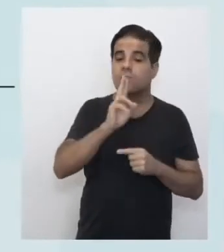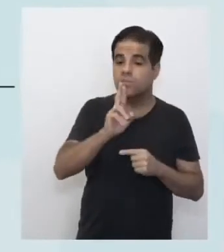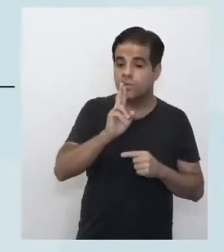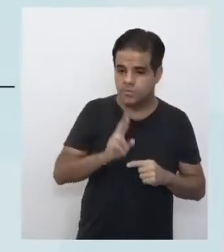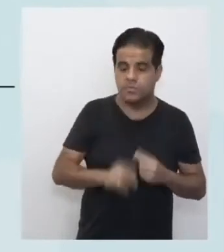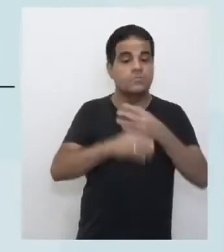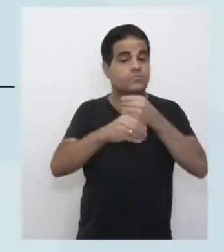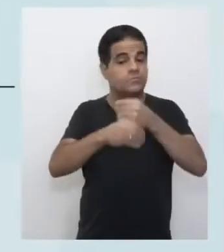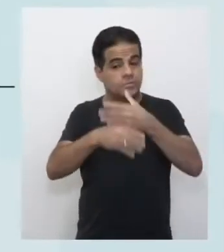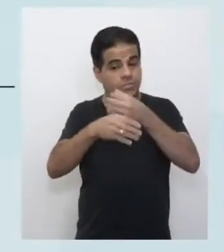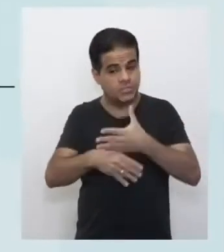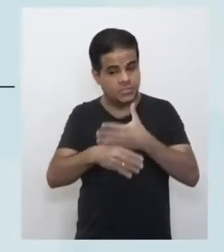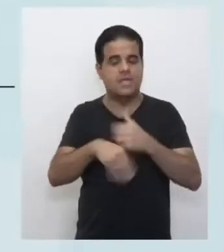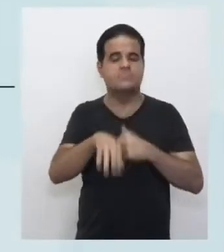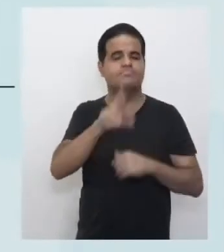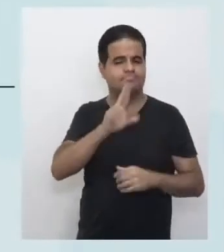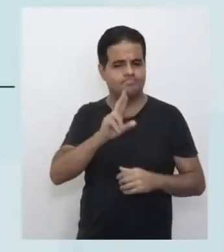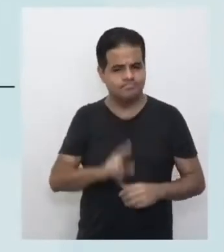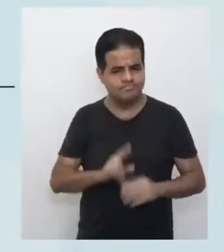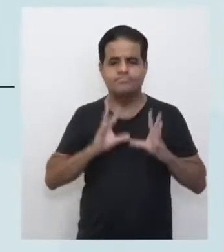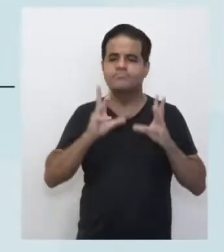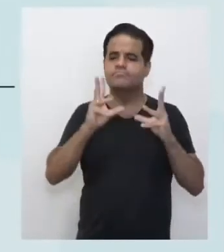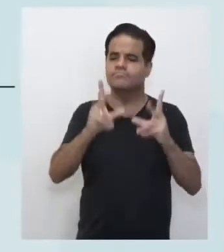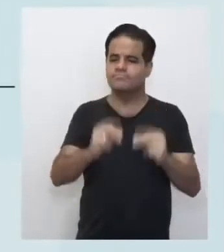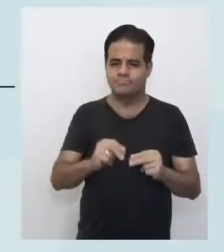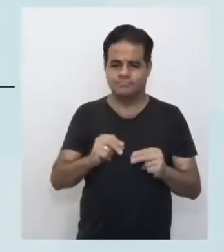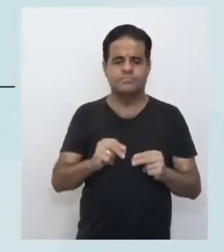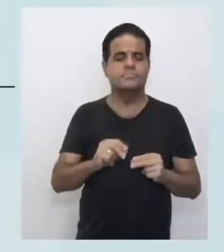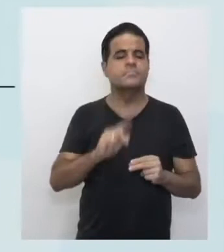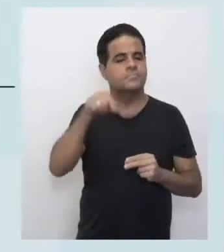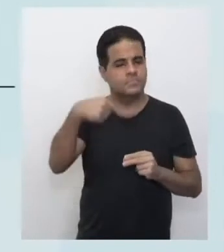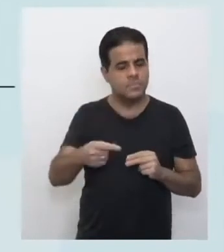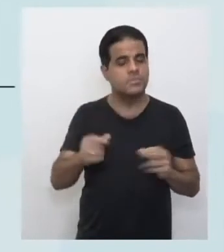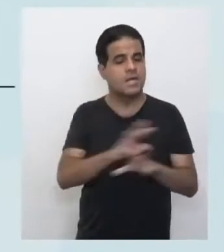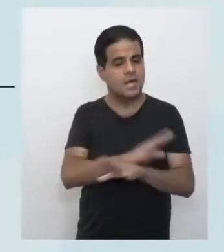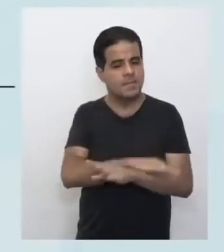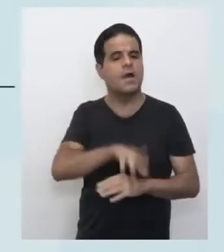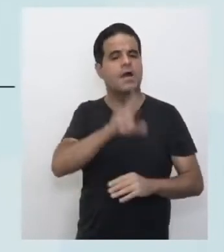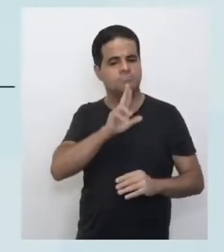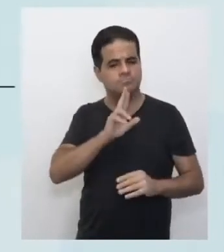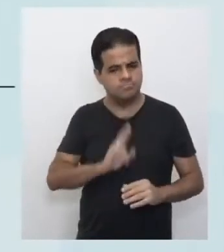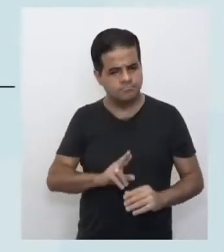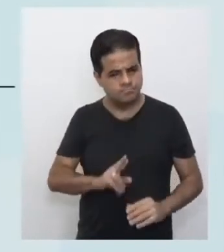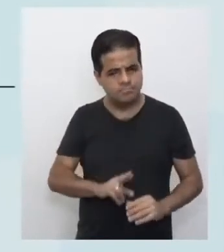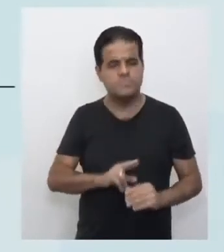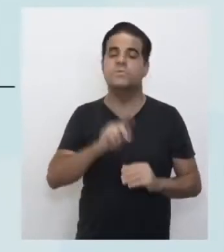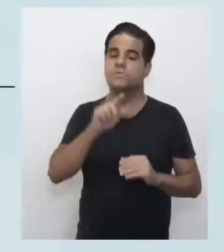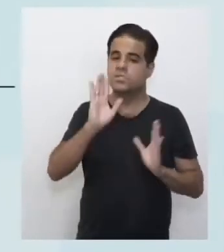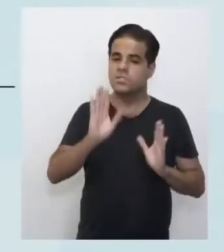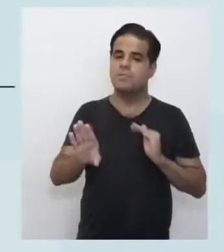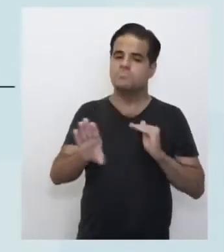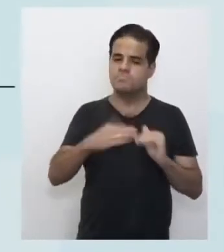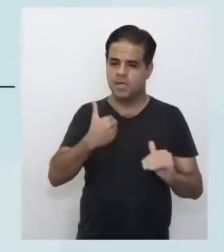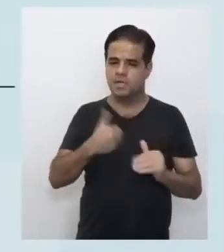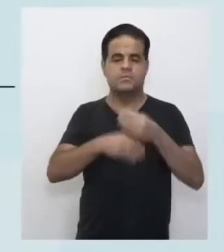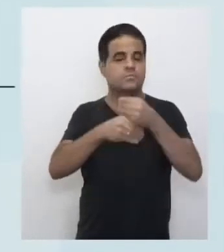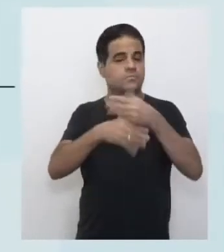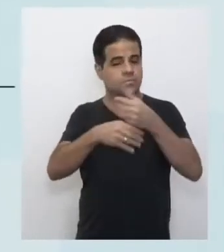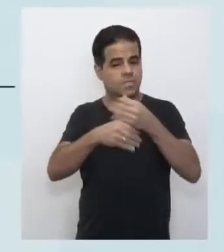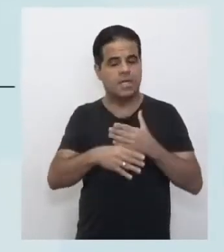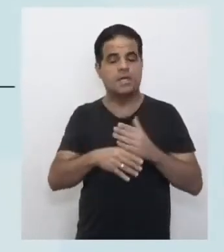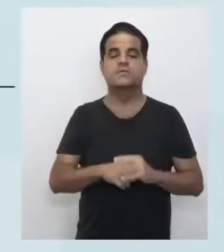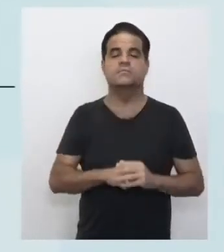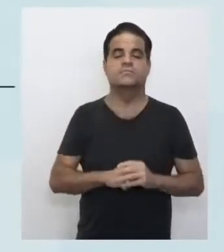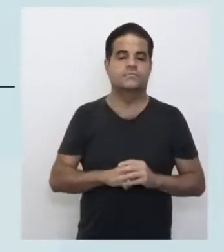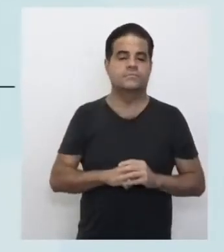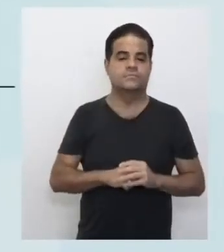no chat, certo? Responda a frase inteira, tá? E assim que a gente terminar de ler as palavras, vocês já mandam no chat, tá? Então a primeira é